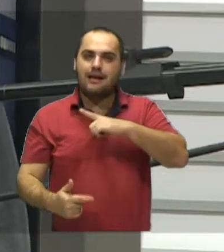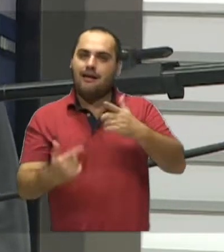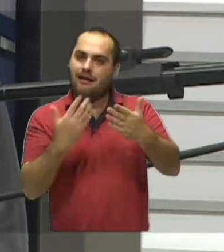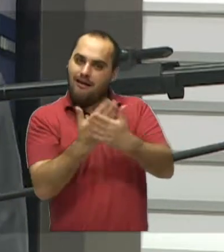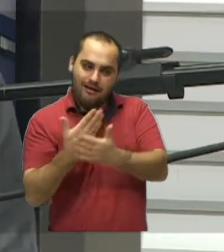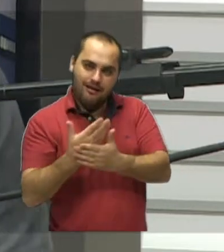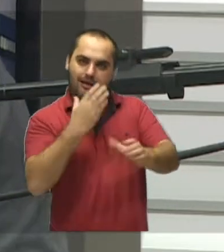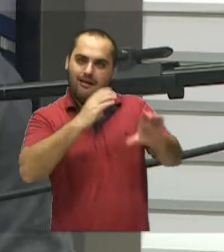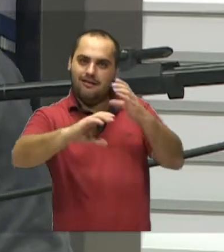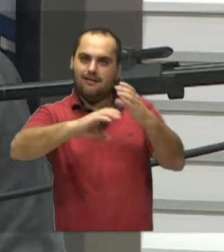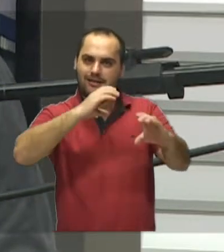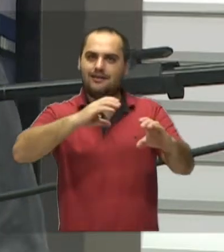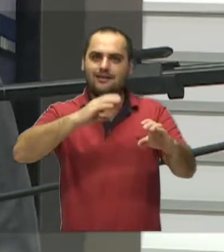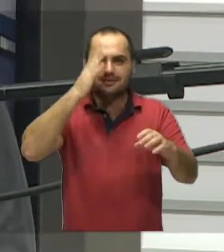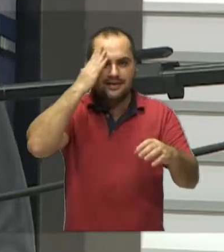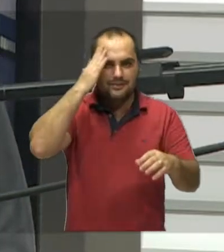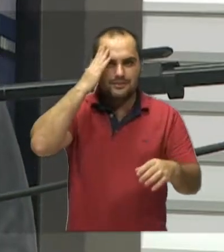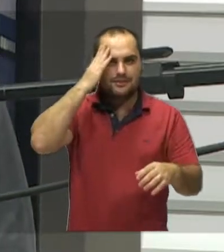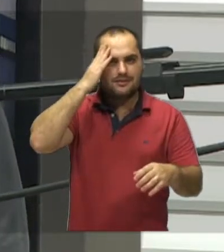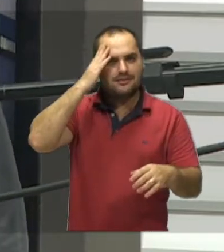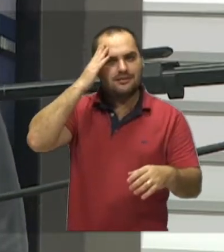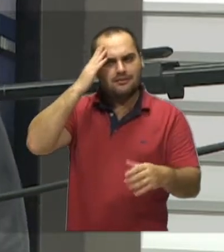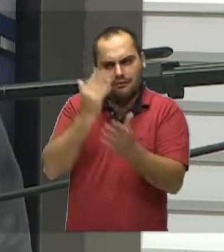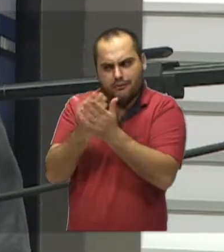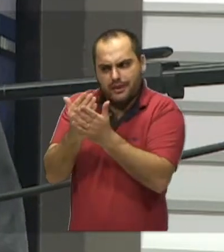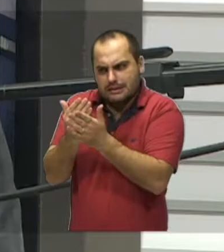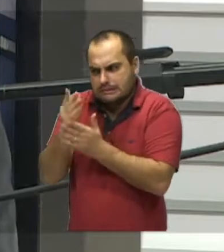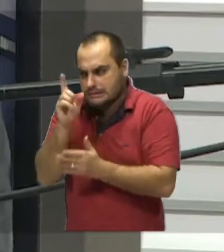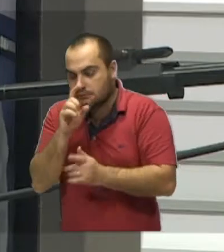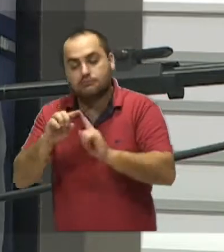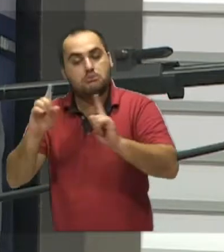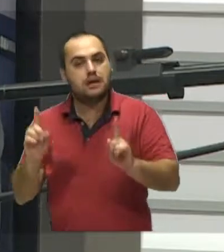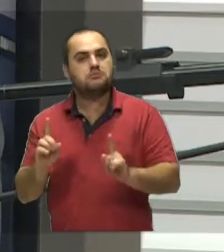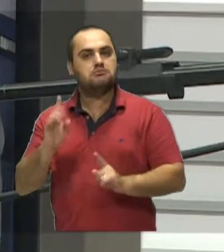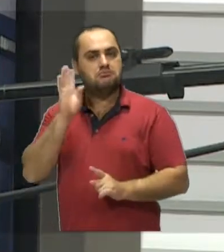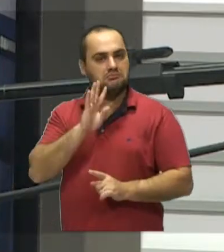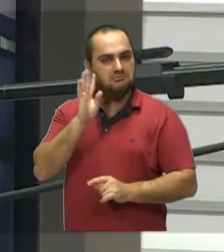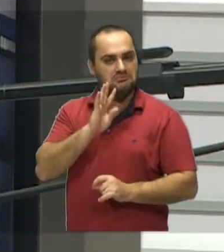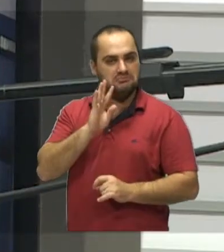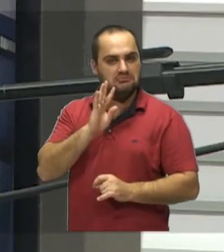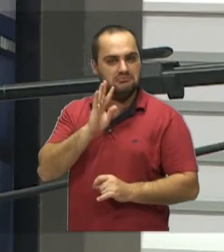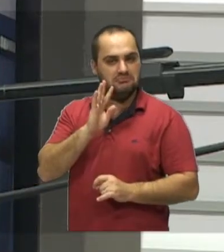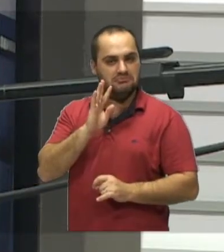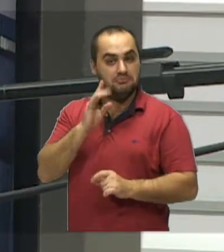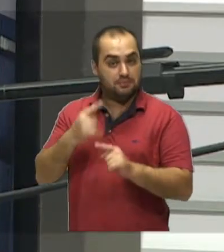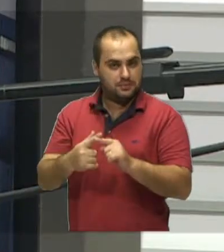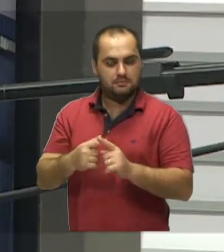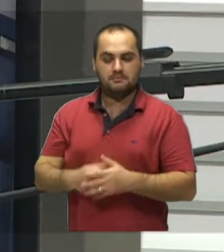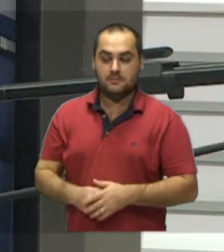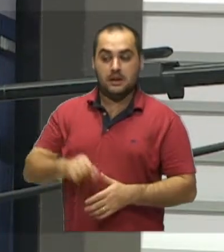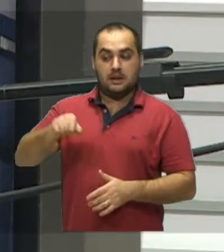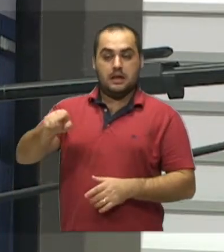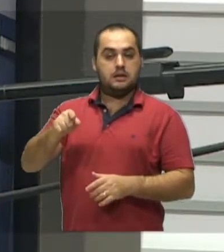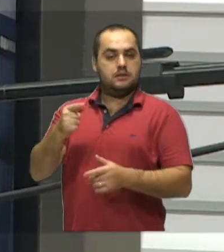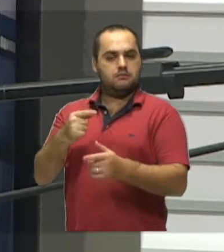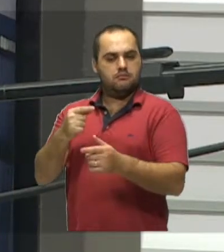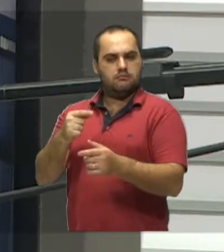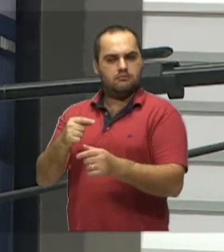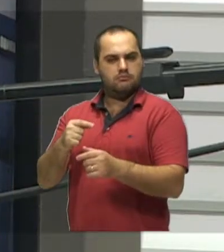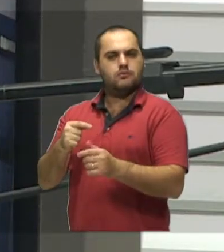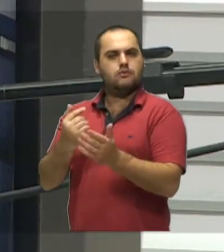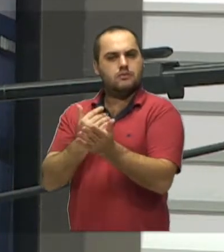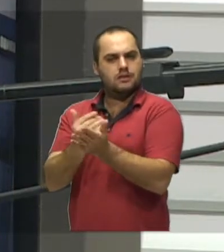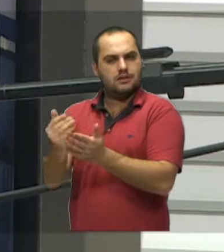todo começo foi uma coisa meio capenga, mas para mim foi muito legal, porque nesse momento eu também comecei o mestrado e comecei a direcionar